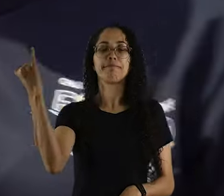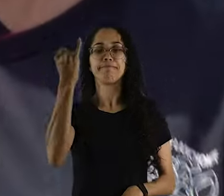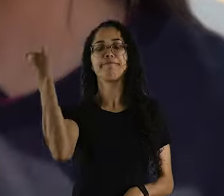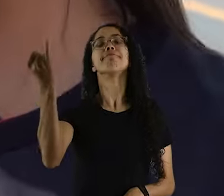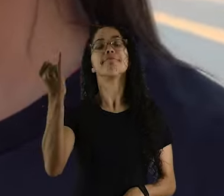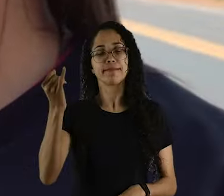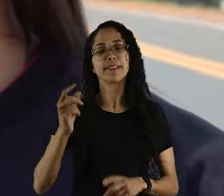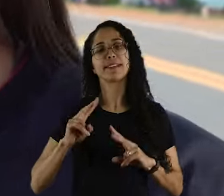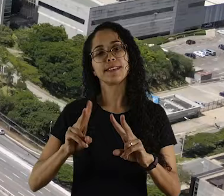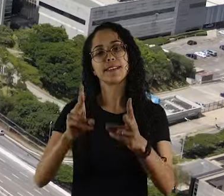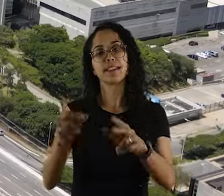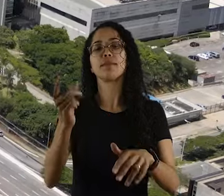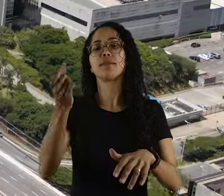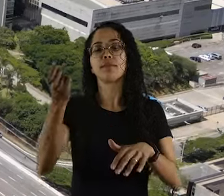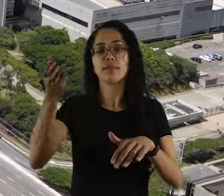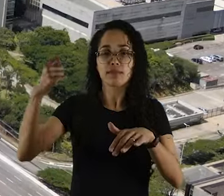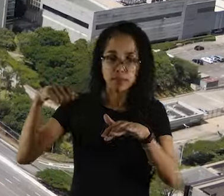guardado.